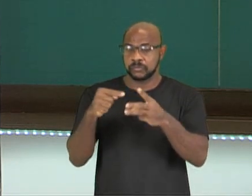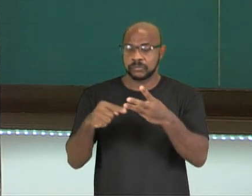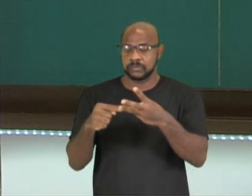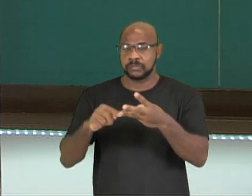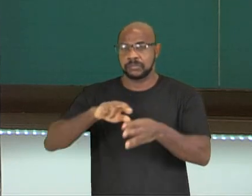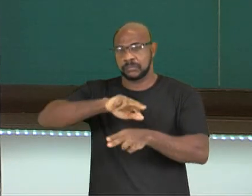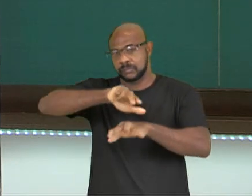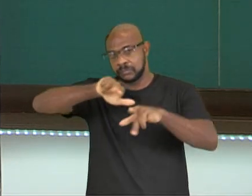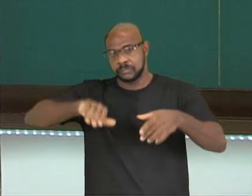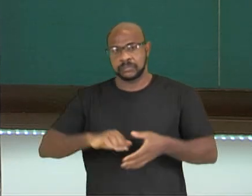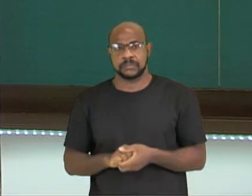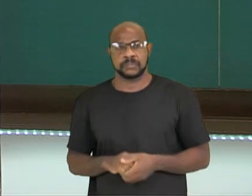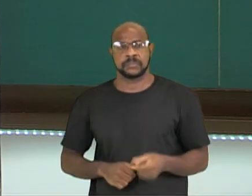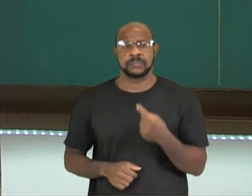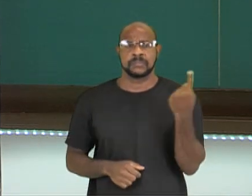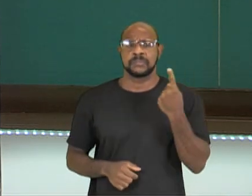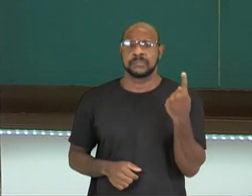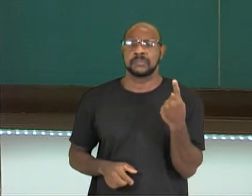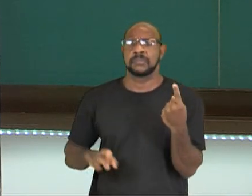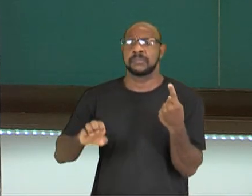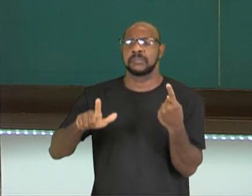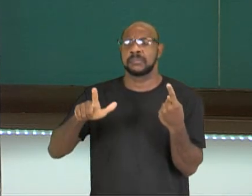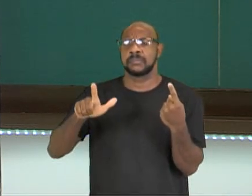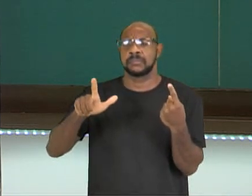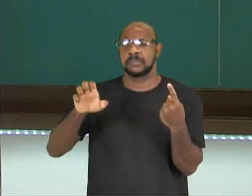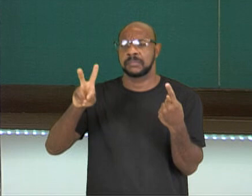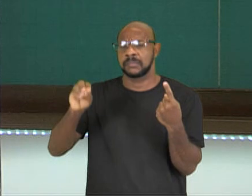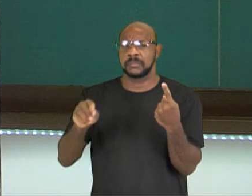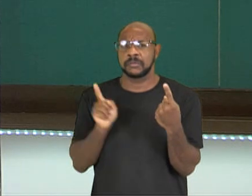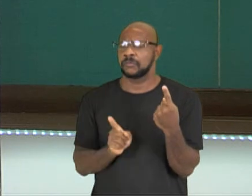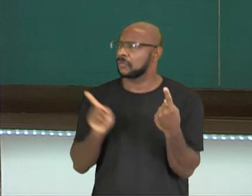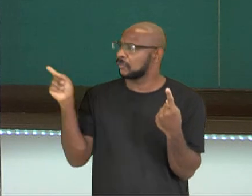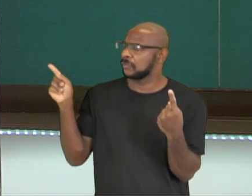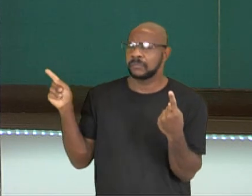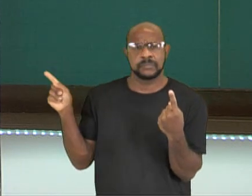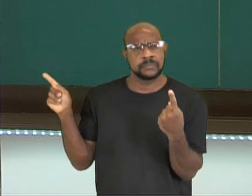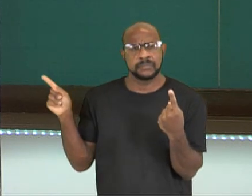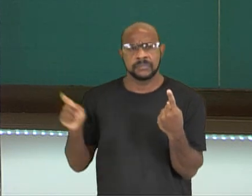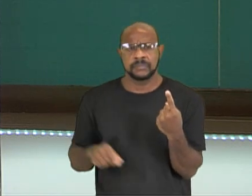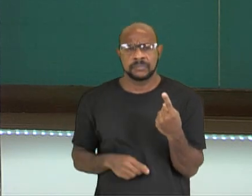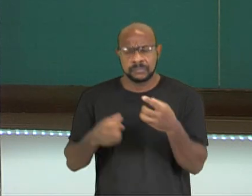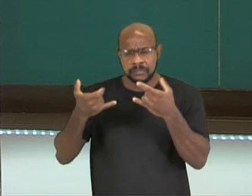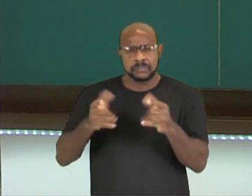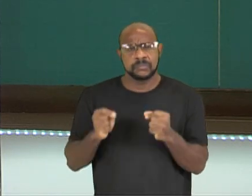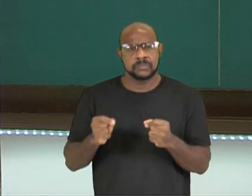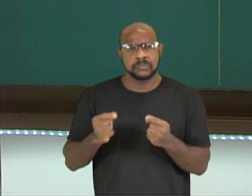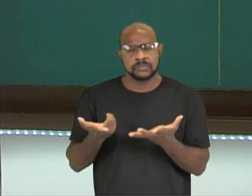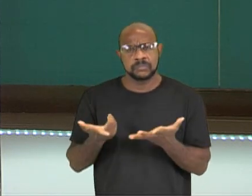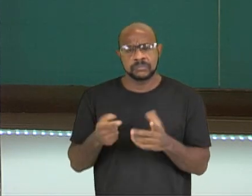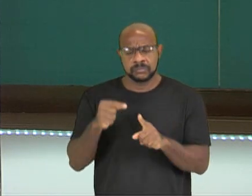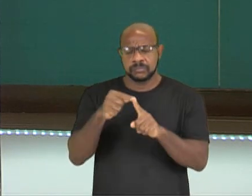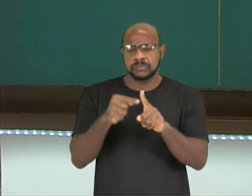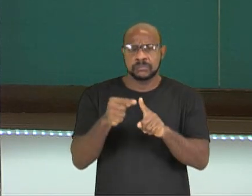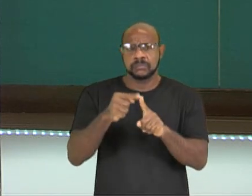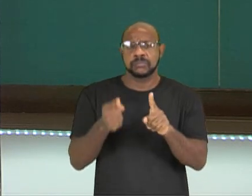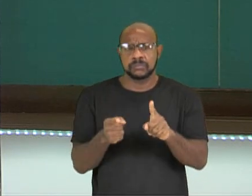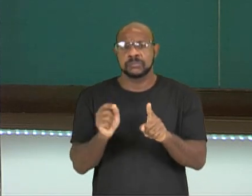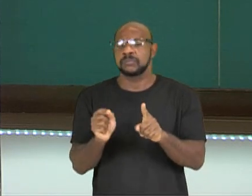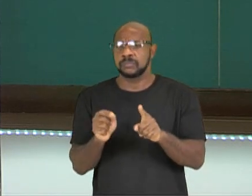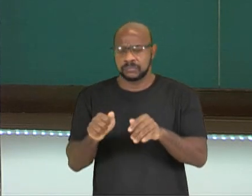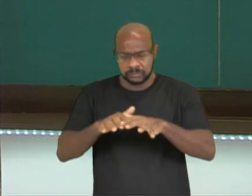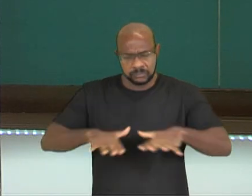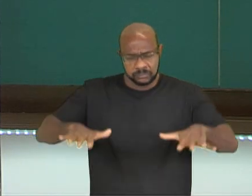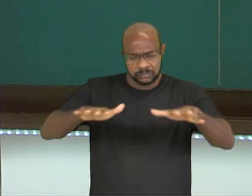Começando pelo primeiro ali, relevo trata-se da forma da superfície